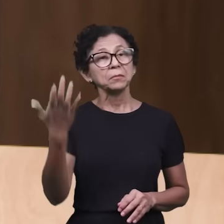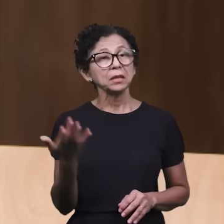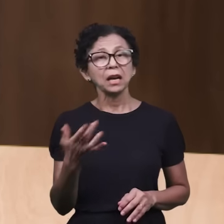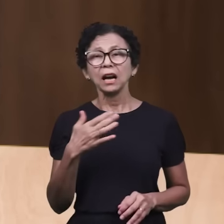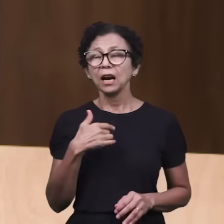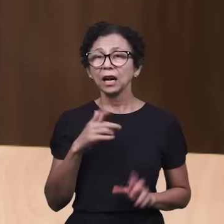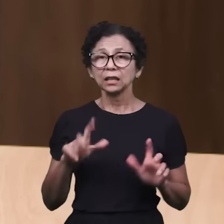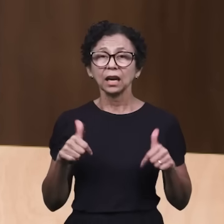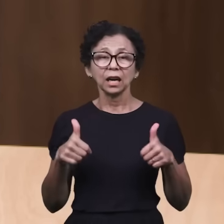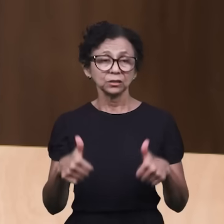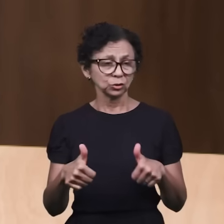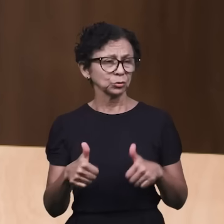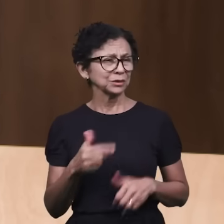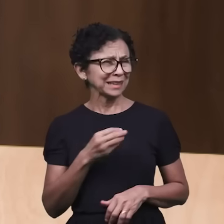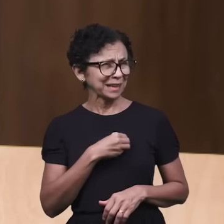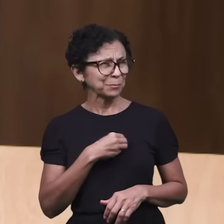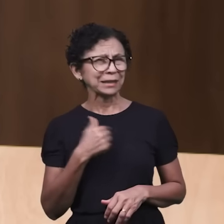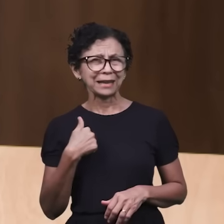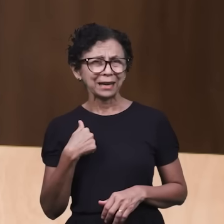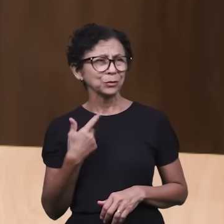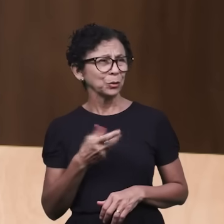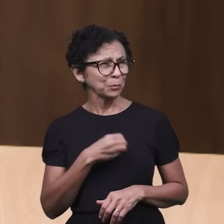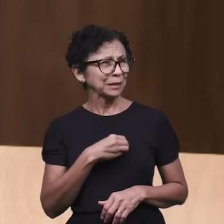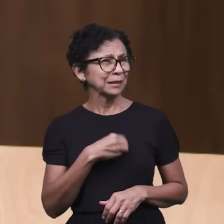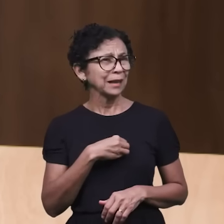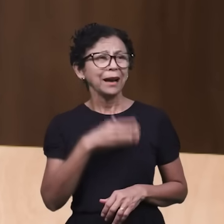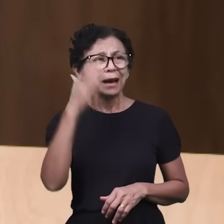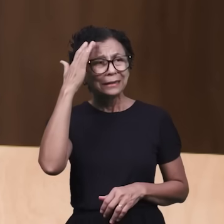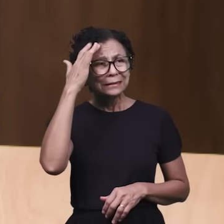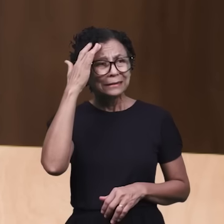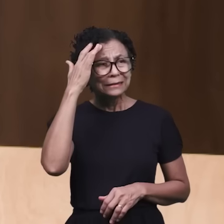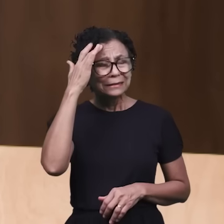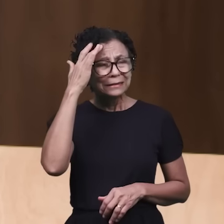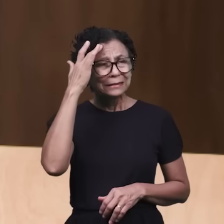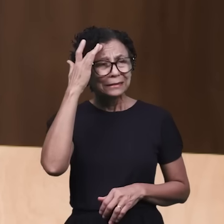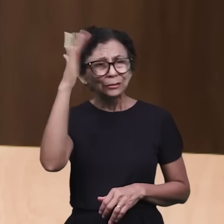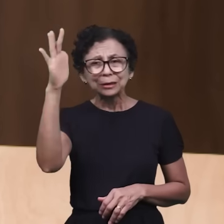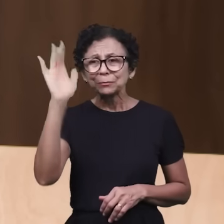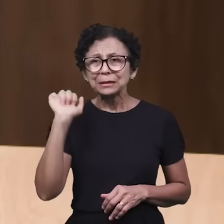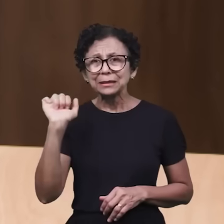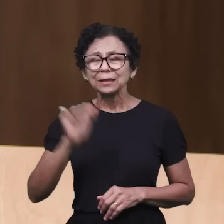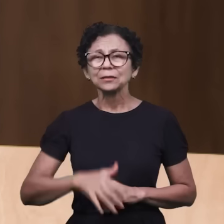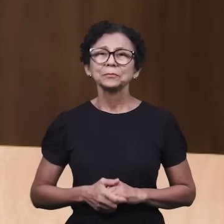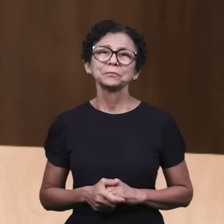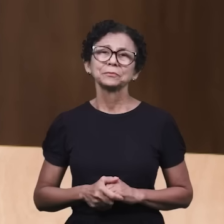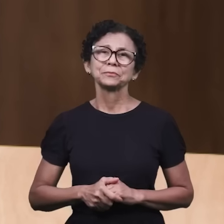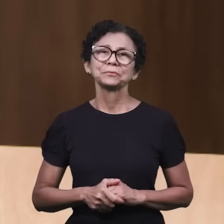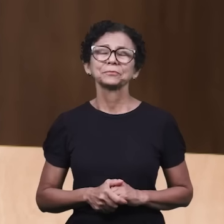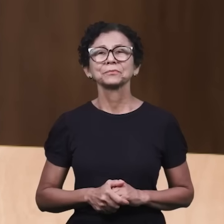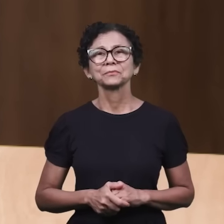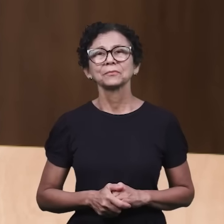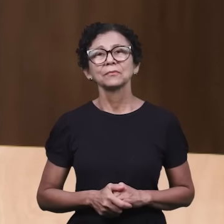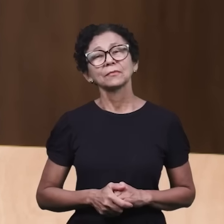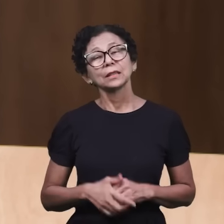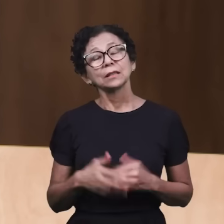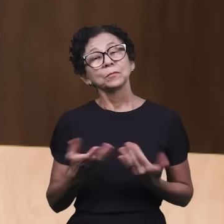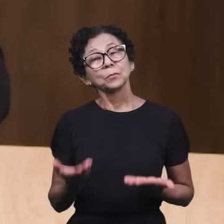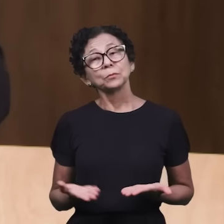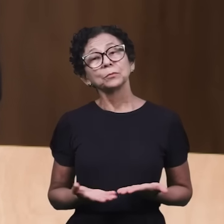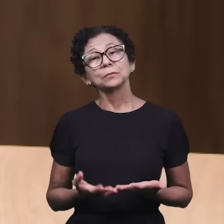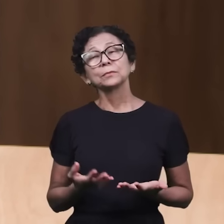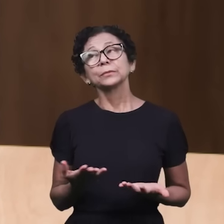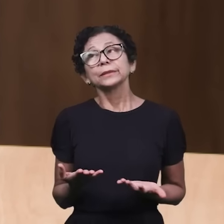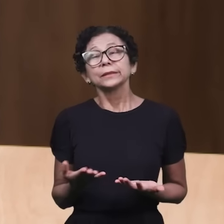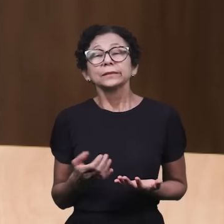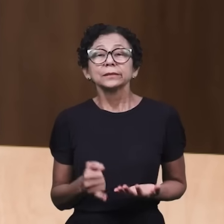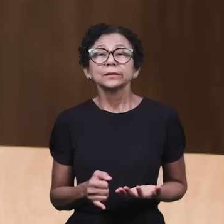cometia antes. E depois do batismo, a exigência já do Senhor é maior. O que vocês acham em cima